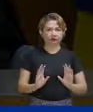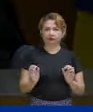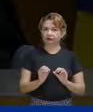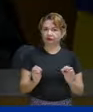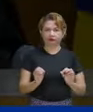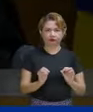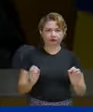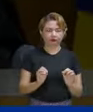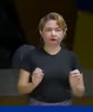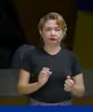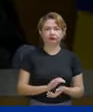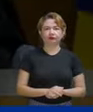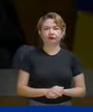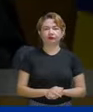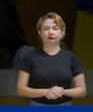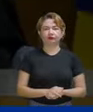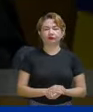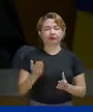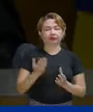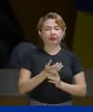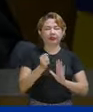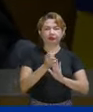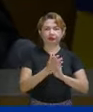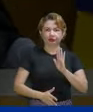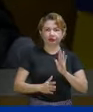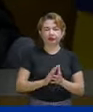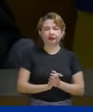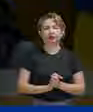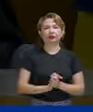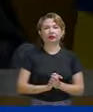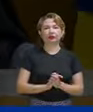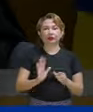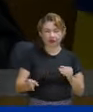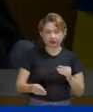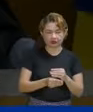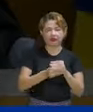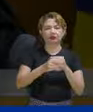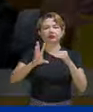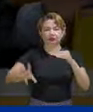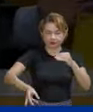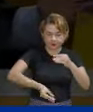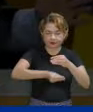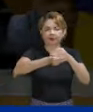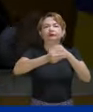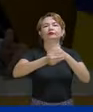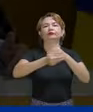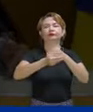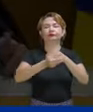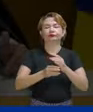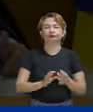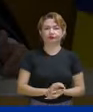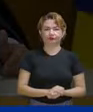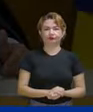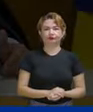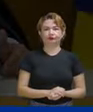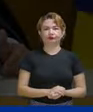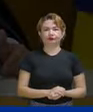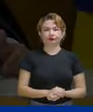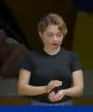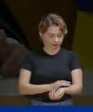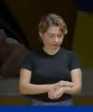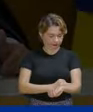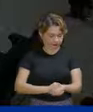já temos aqui embargo de declaração, no embargo de declaração, no embargo de declaração. Na